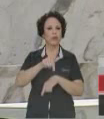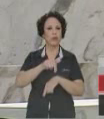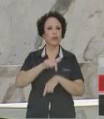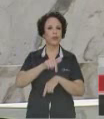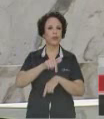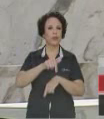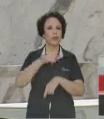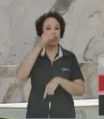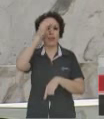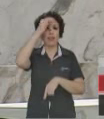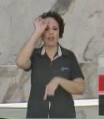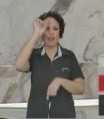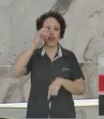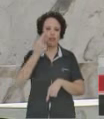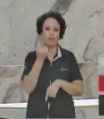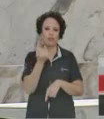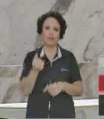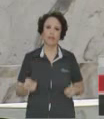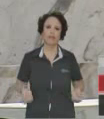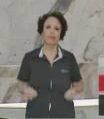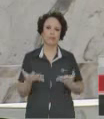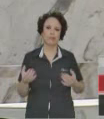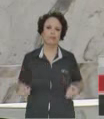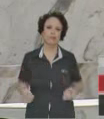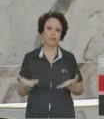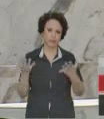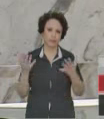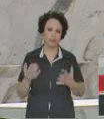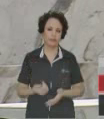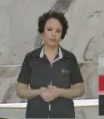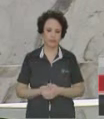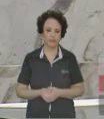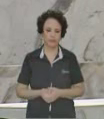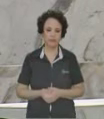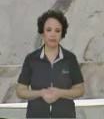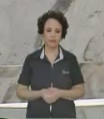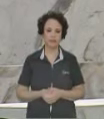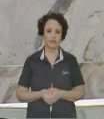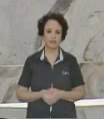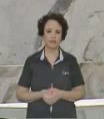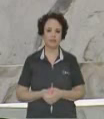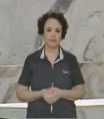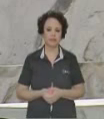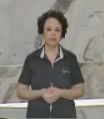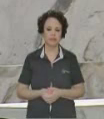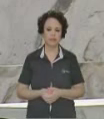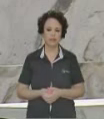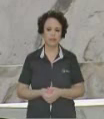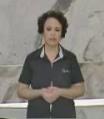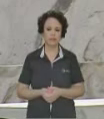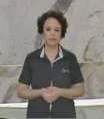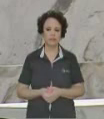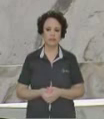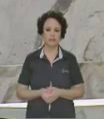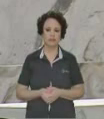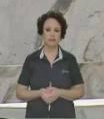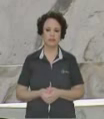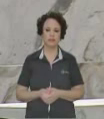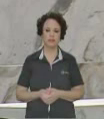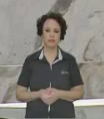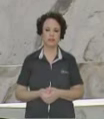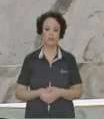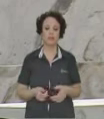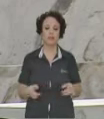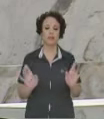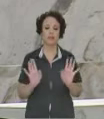cargos e deixando de tomar posse anteriormente para evitar os custos desnecessários do estado por outro